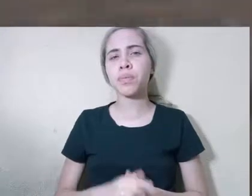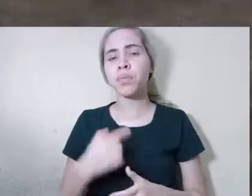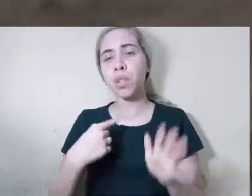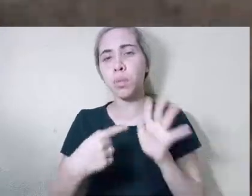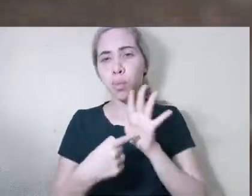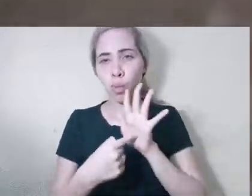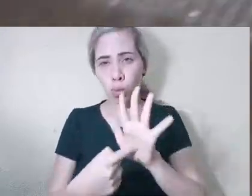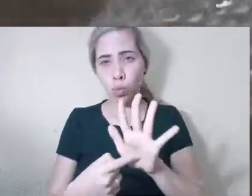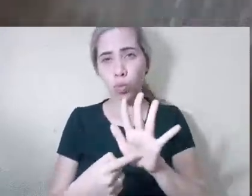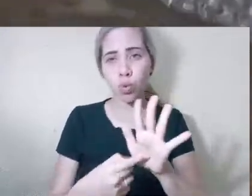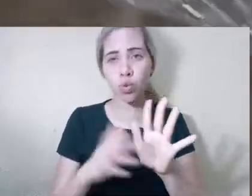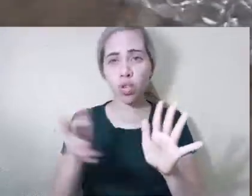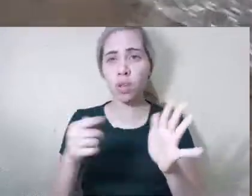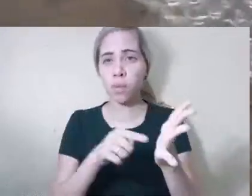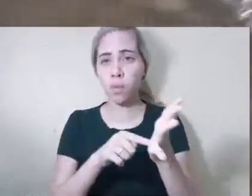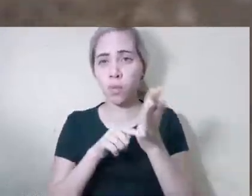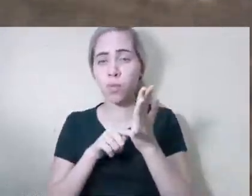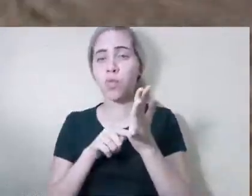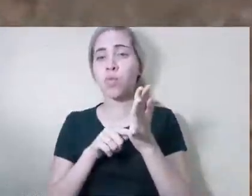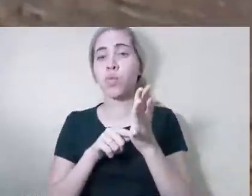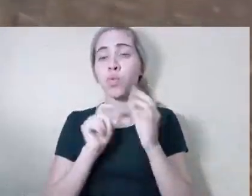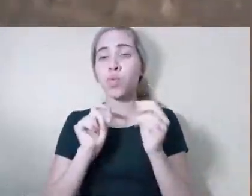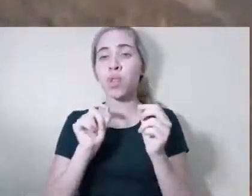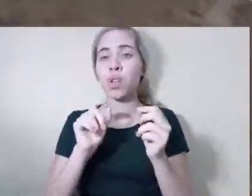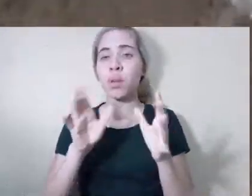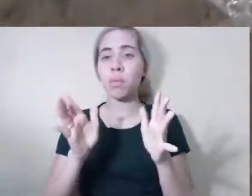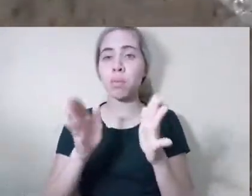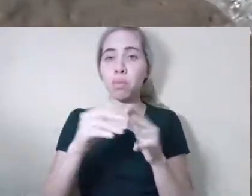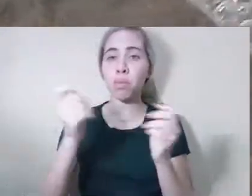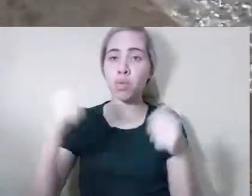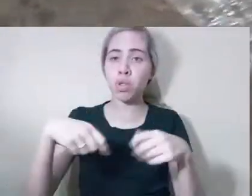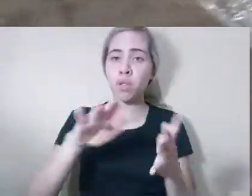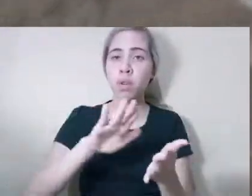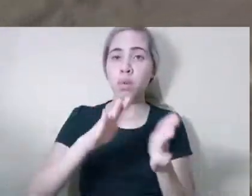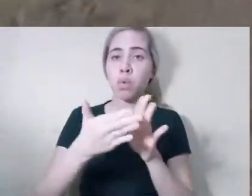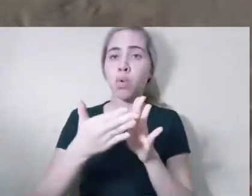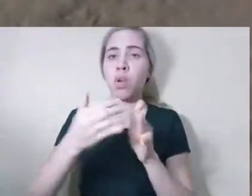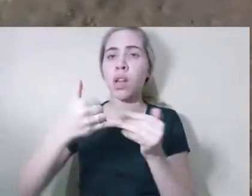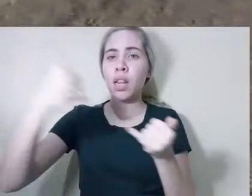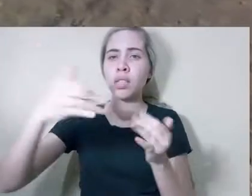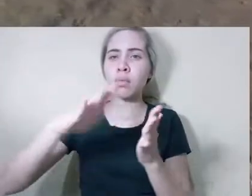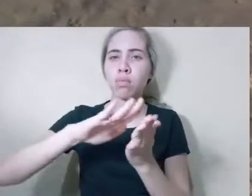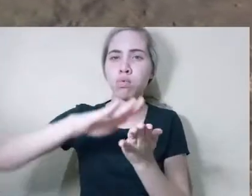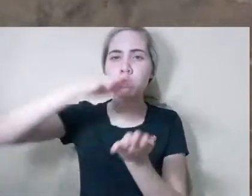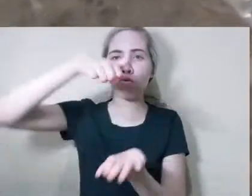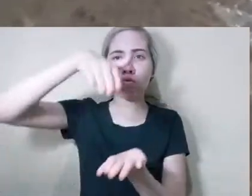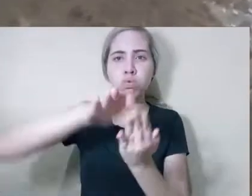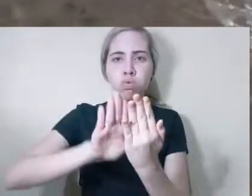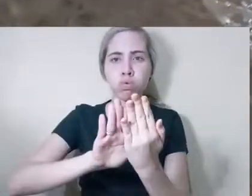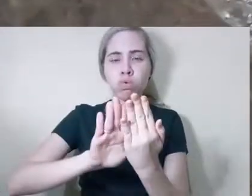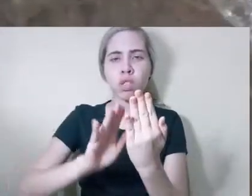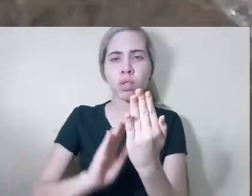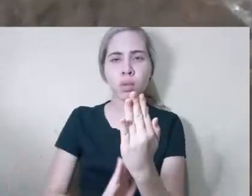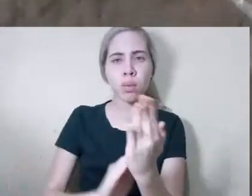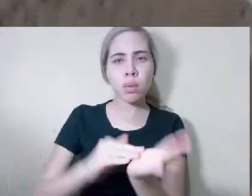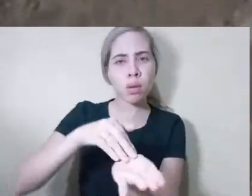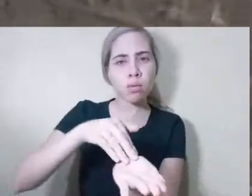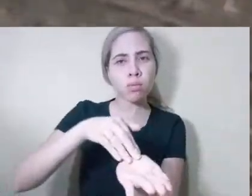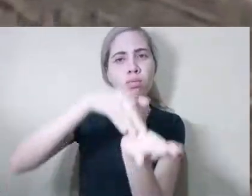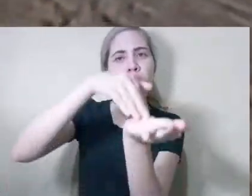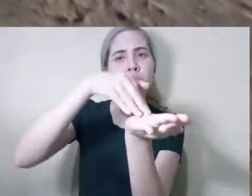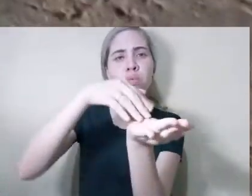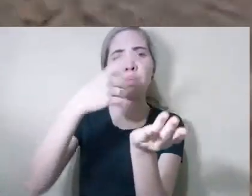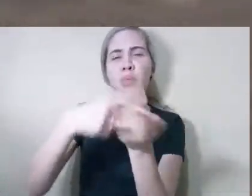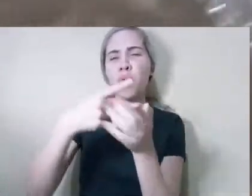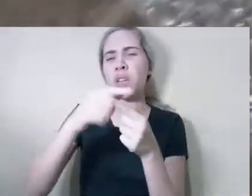Ele me mostrou, gente. Ele inverte a rotação da lixadeira para que a lixa venha de baixo para cima, para não morder